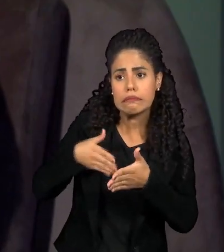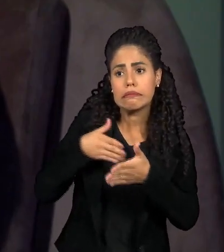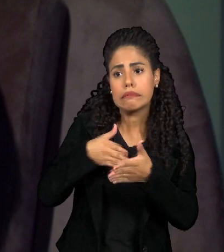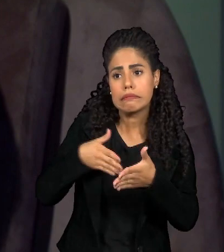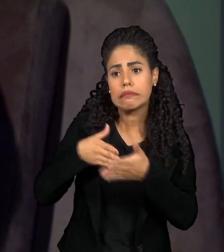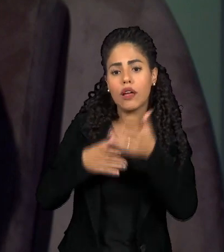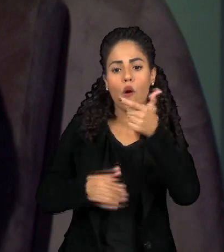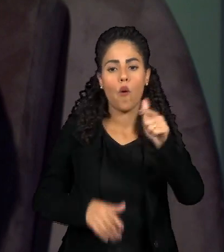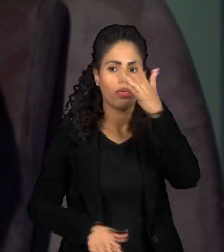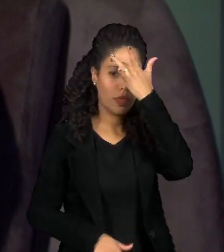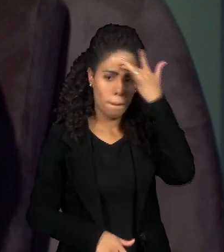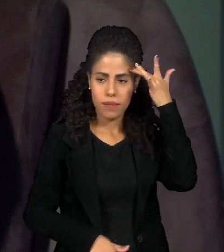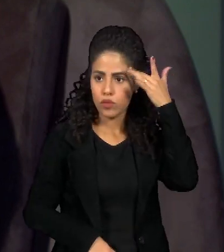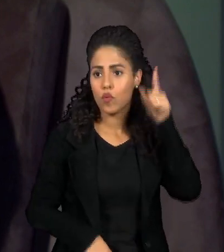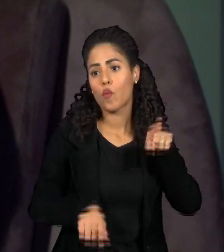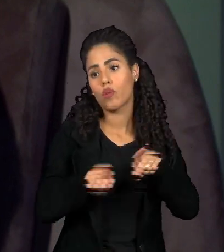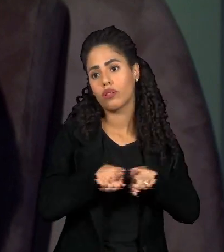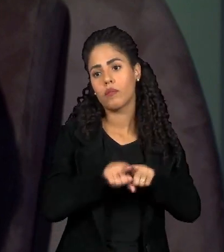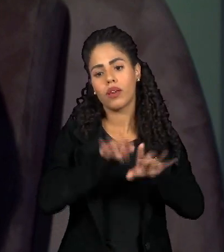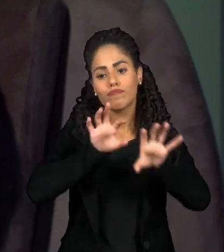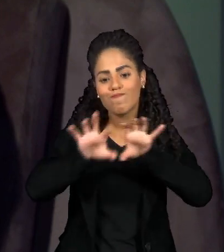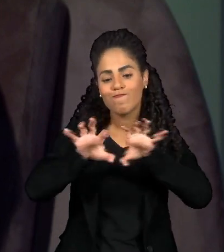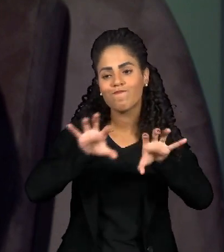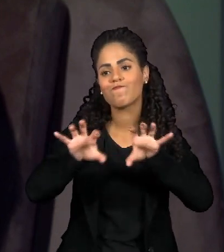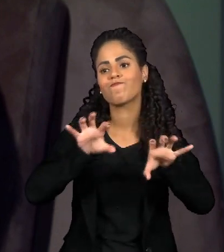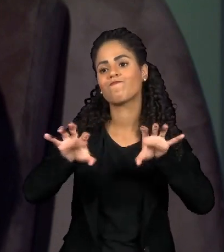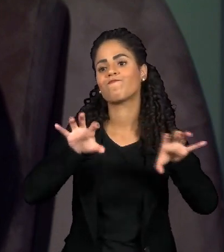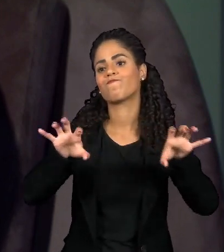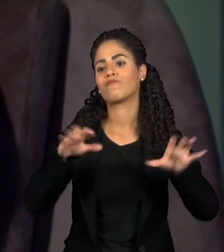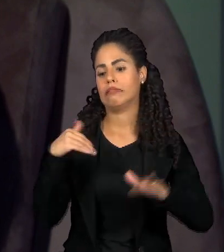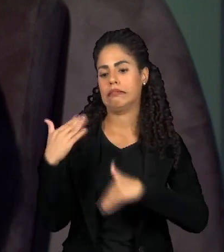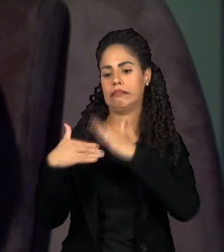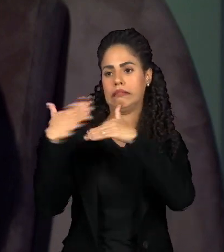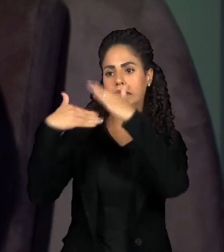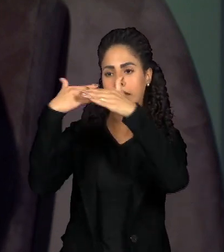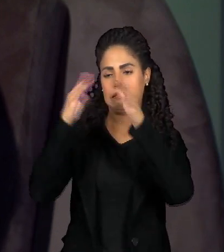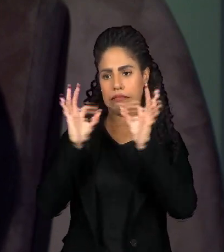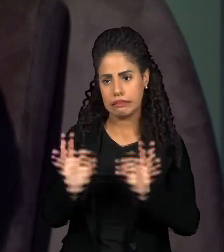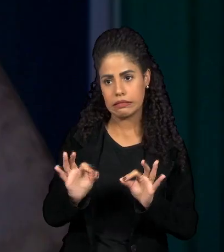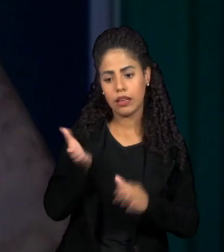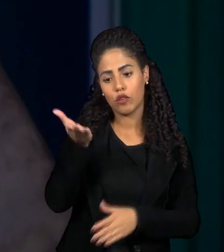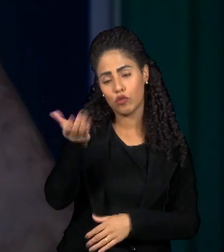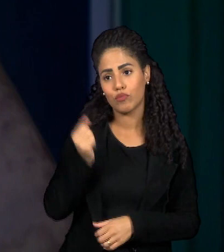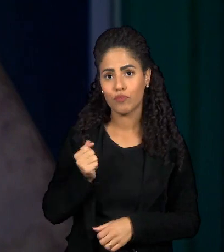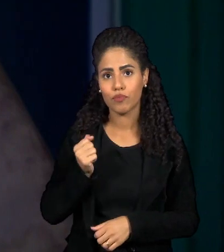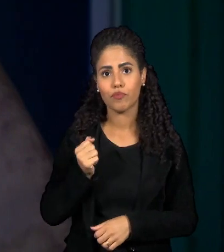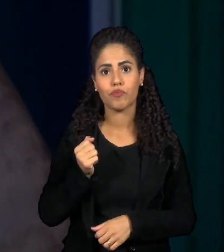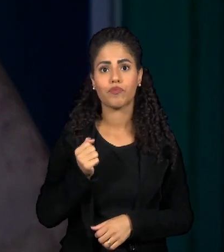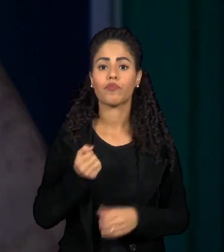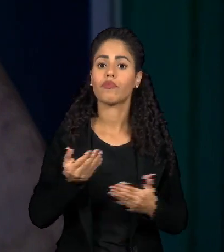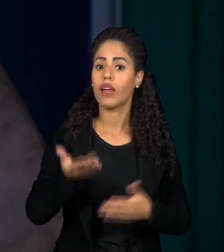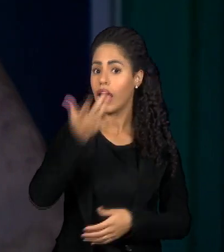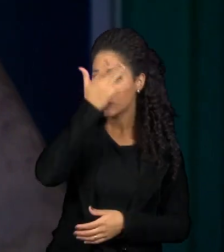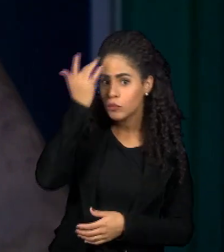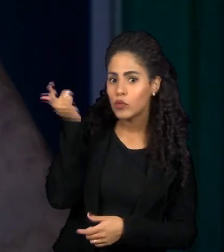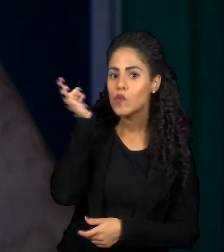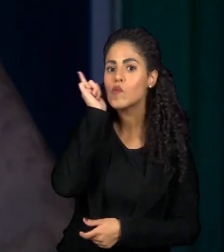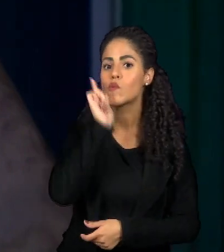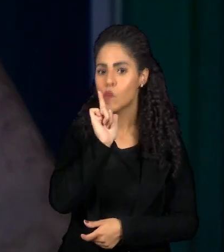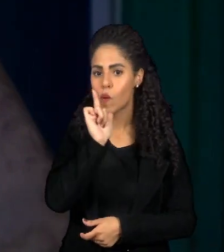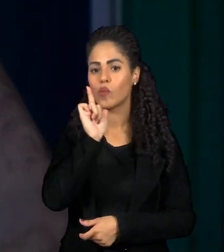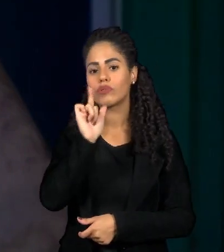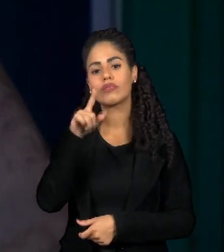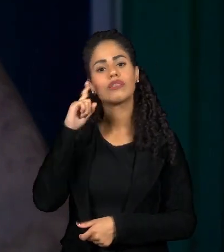um outro profissional, e isso também vai impactar no desenvolvimento e desempenho do seu negócio. Para quem conquistou um espaço,